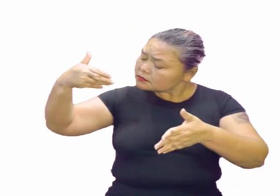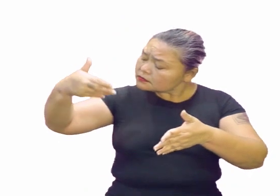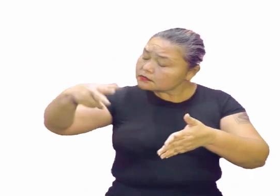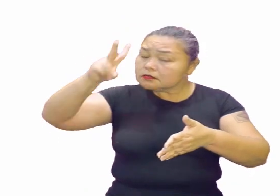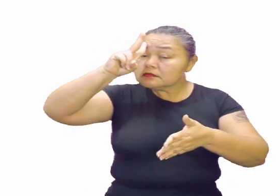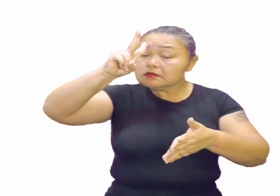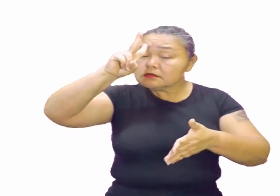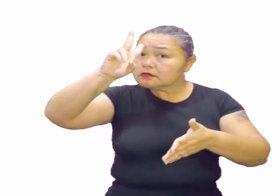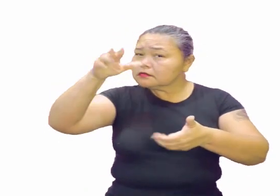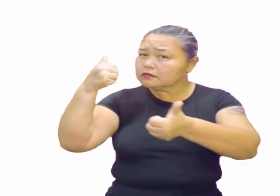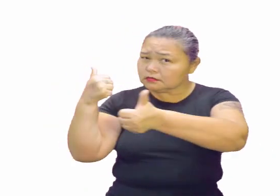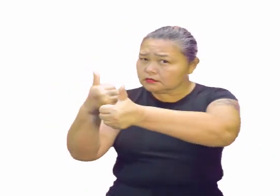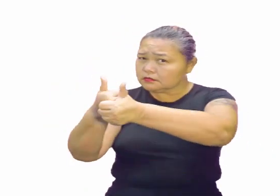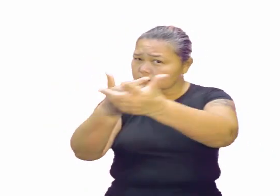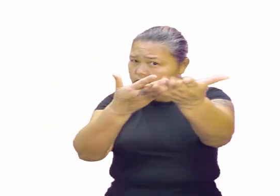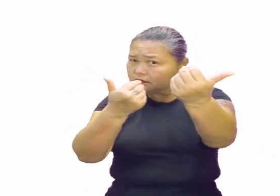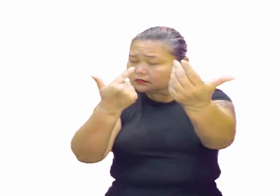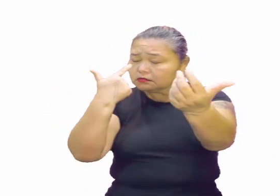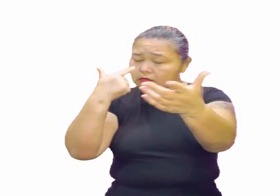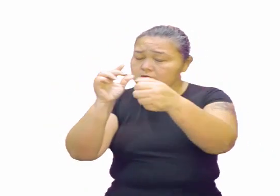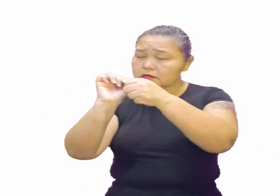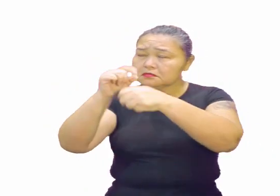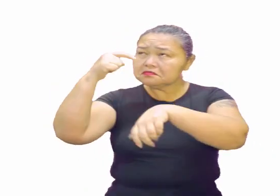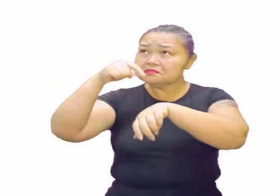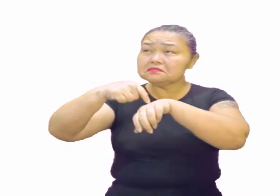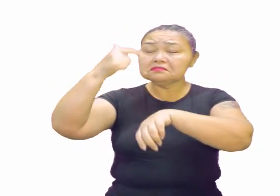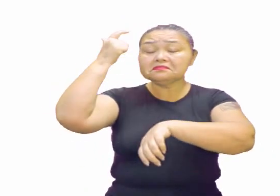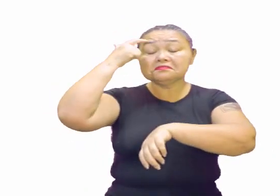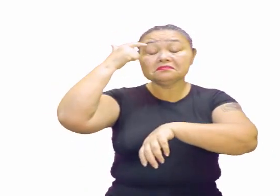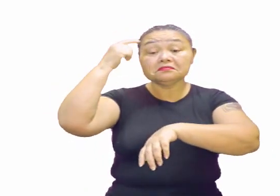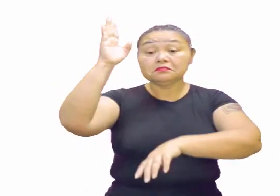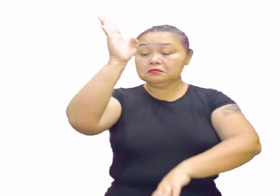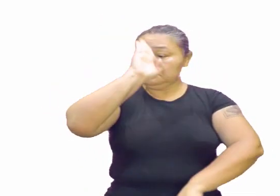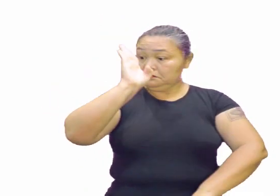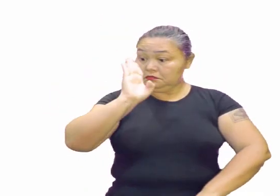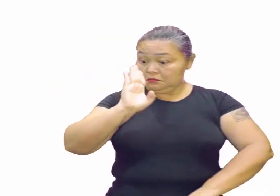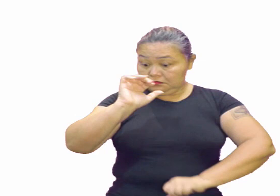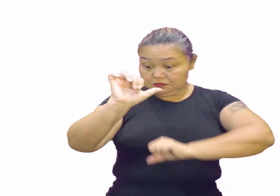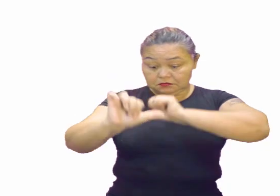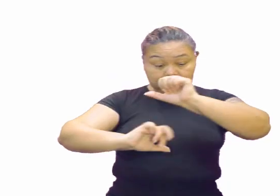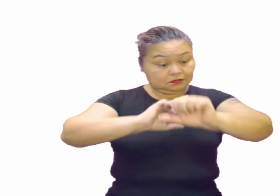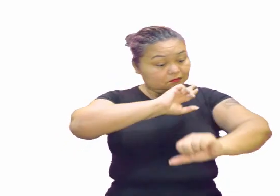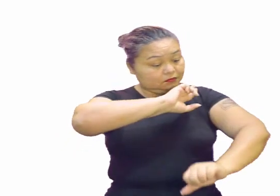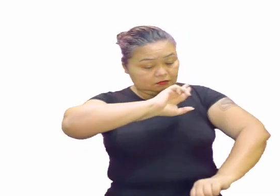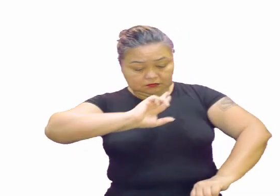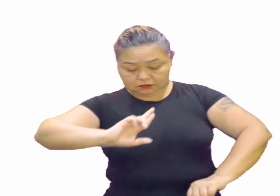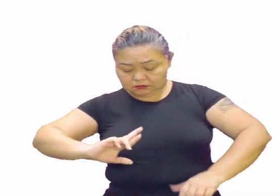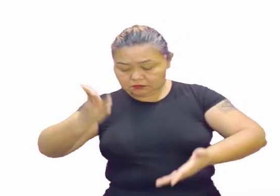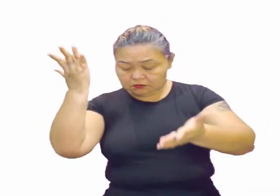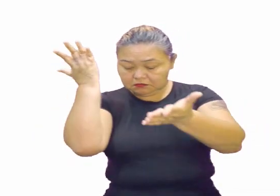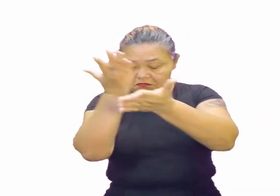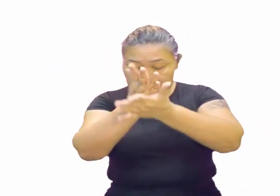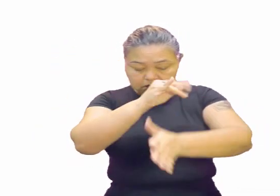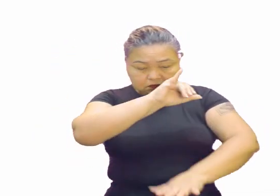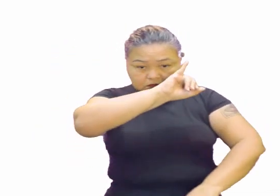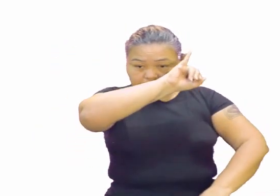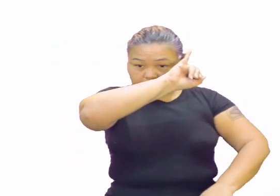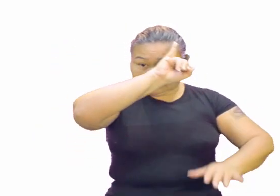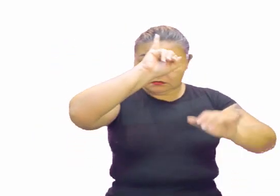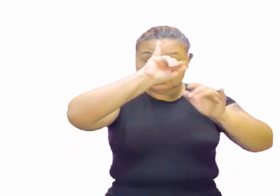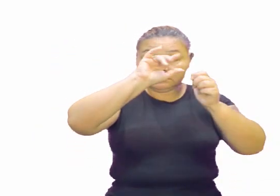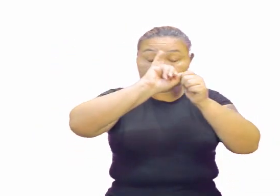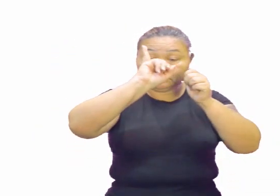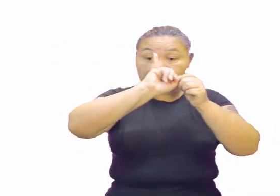Só para você acompanhar, aluno, que essa ideia de tornar o Brasil republicano, de acabar com o Império,